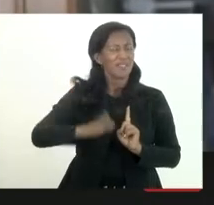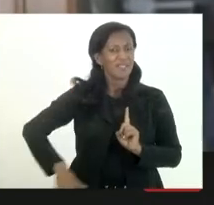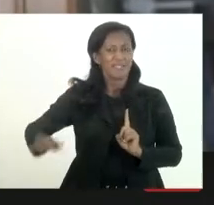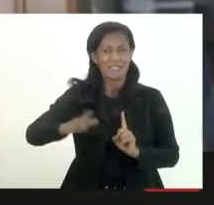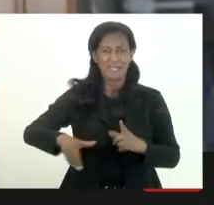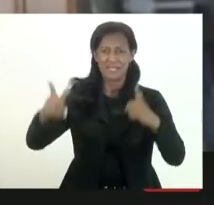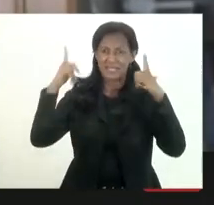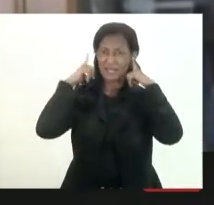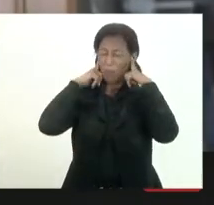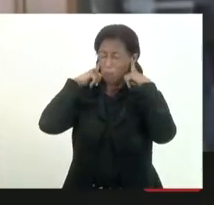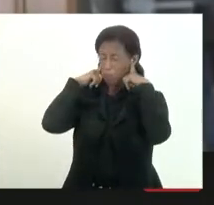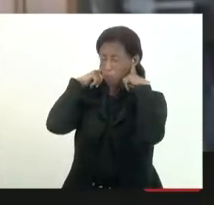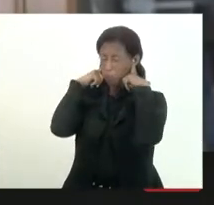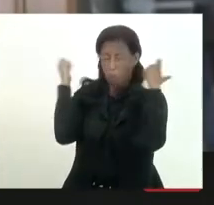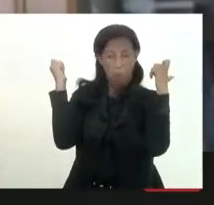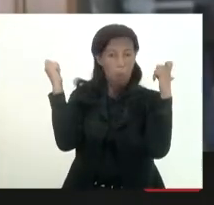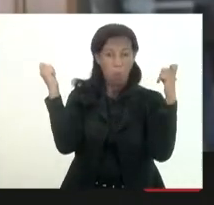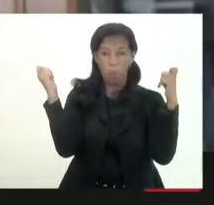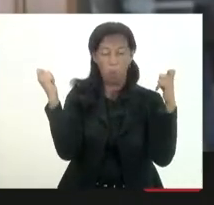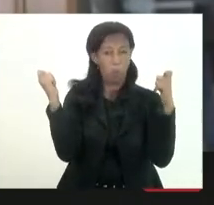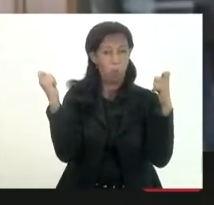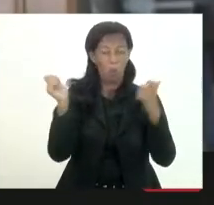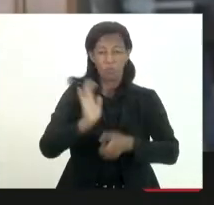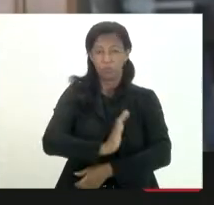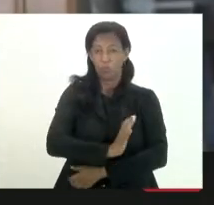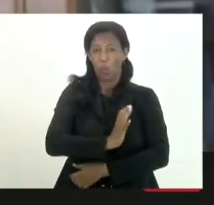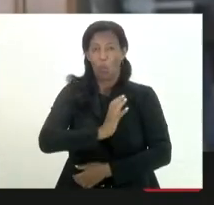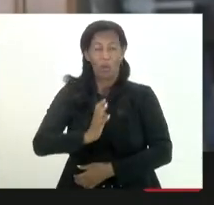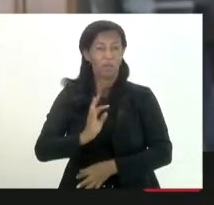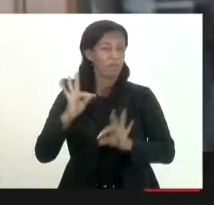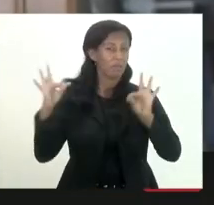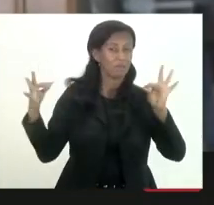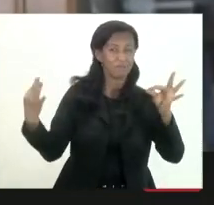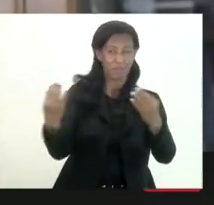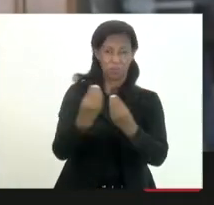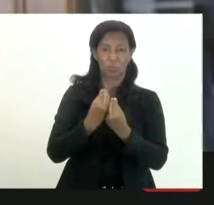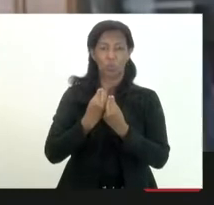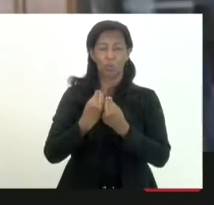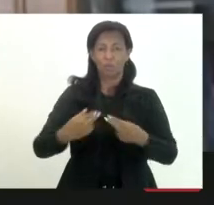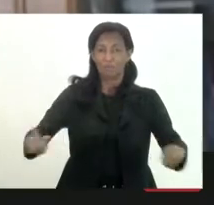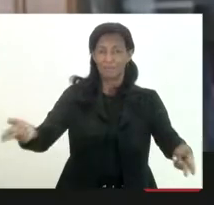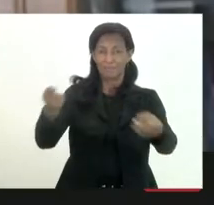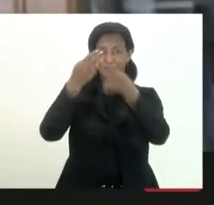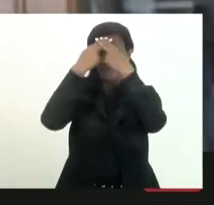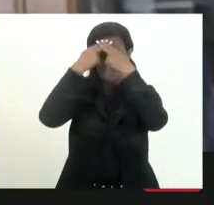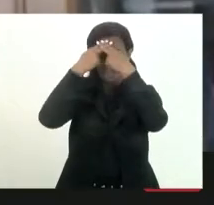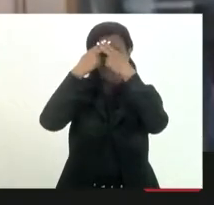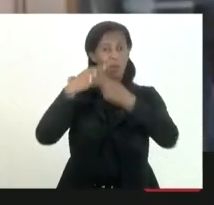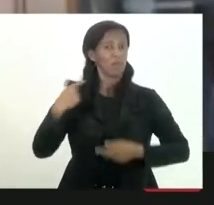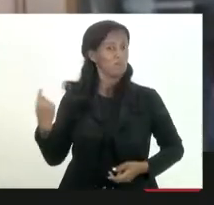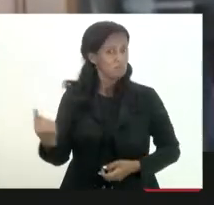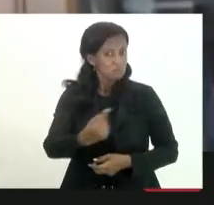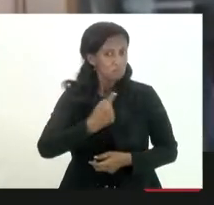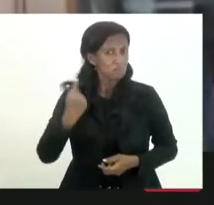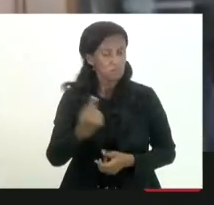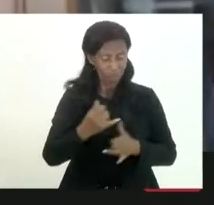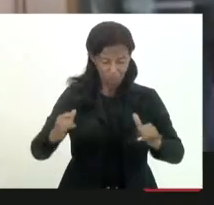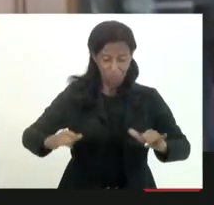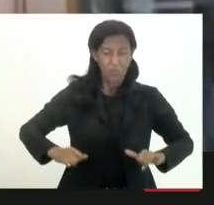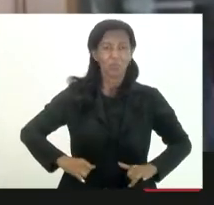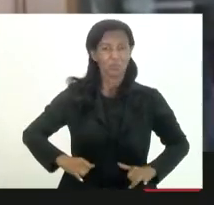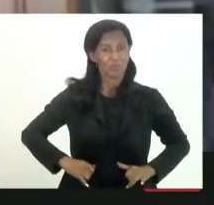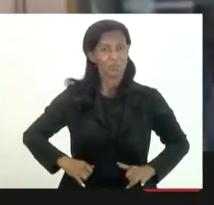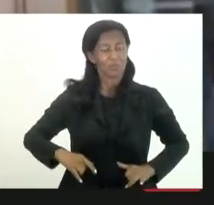muito, muito horrível para todos nós, trouxe traumas e nós sofremos aquela